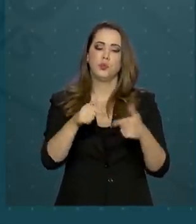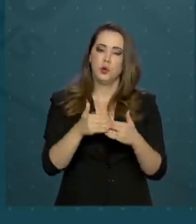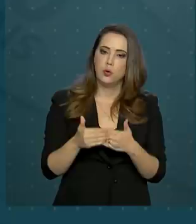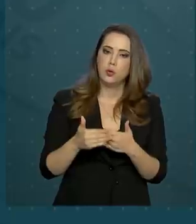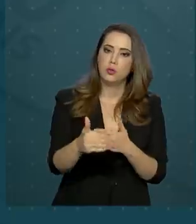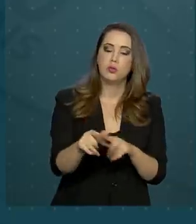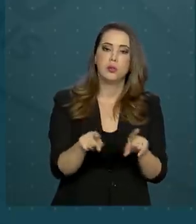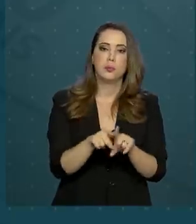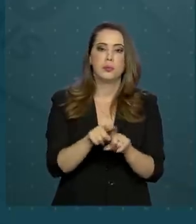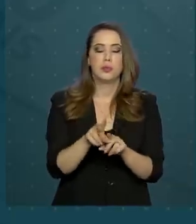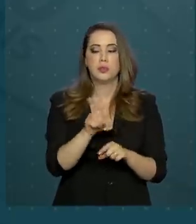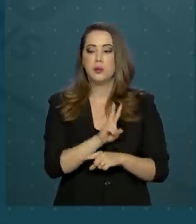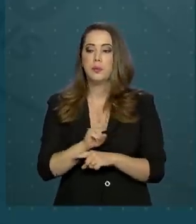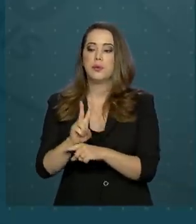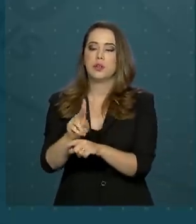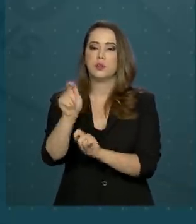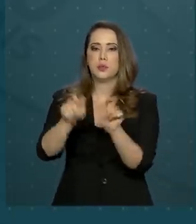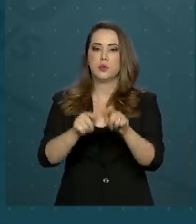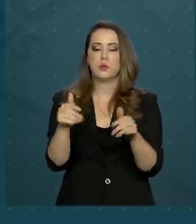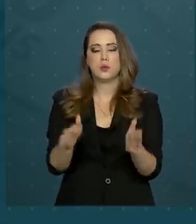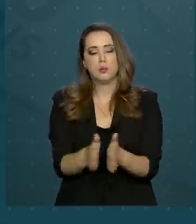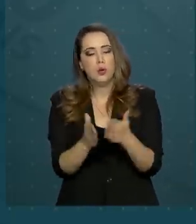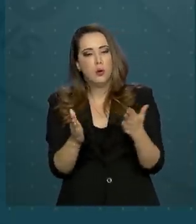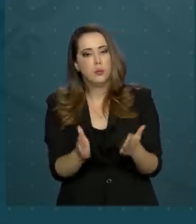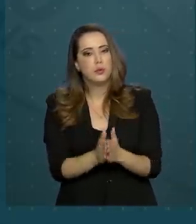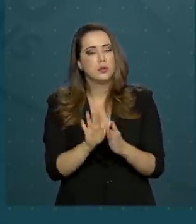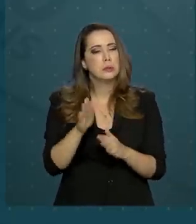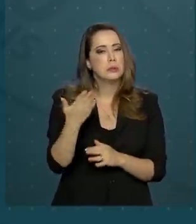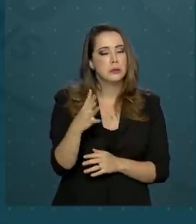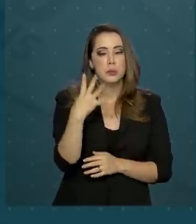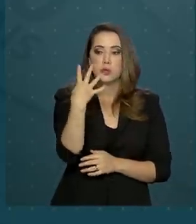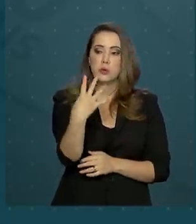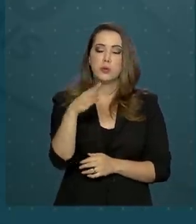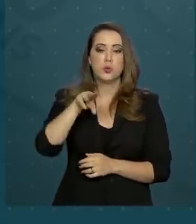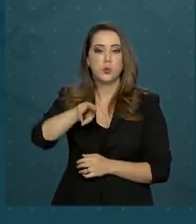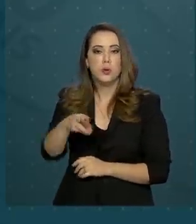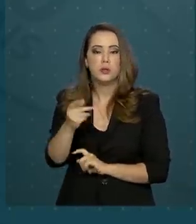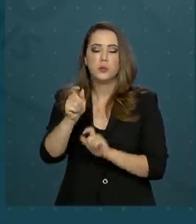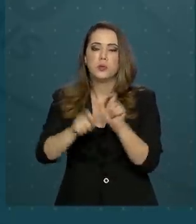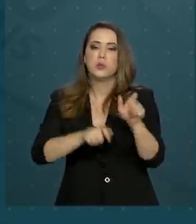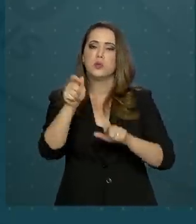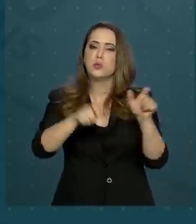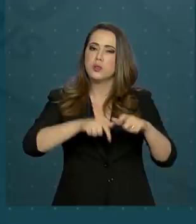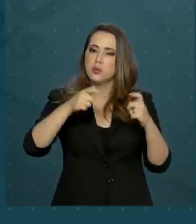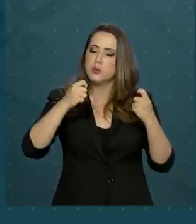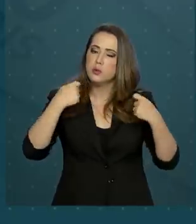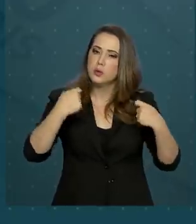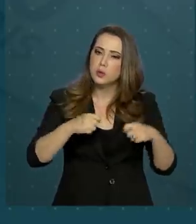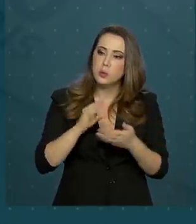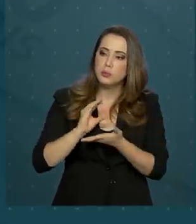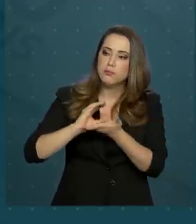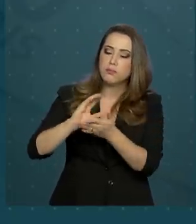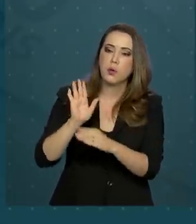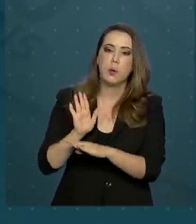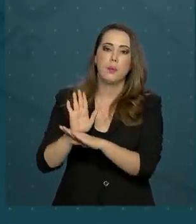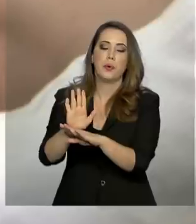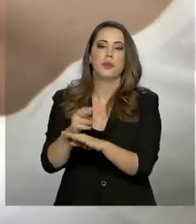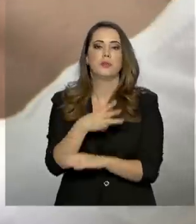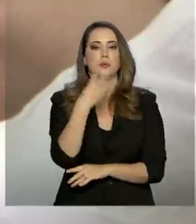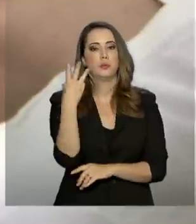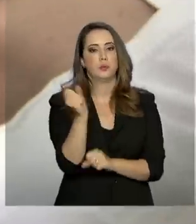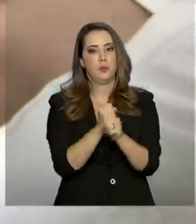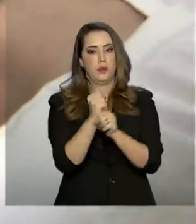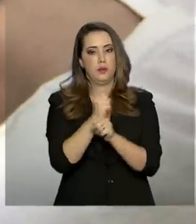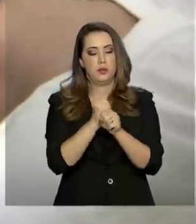microcrédito para pessoas de baixa renda. Cerca de 4 milhões de pessoas devem ser beneficiadas em 3 anos.